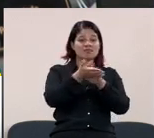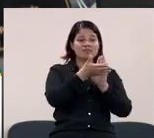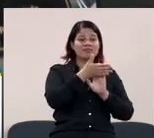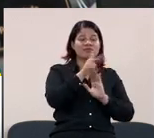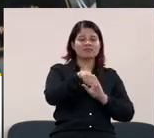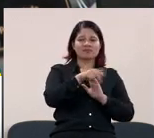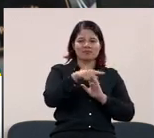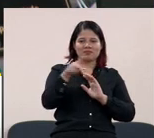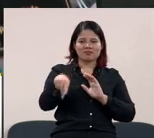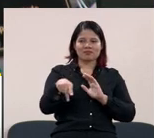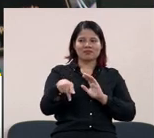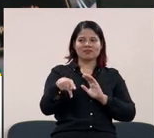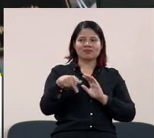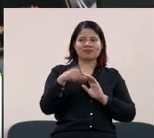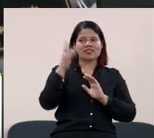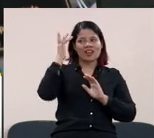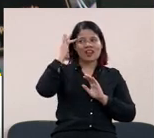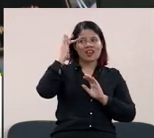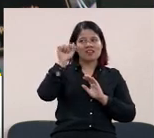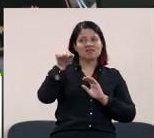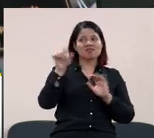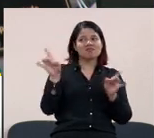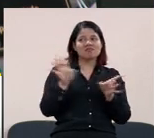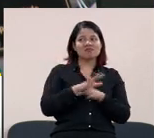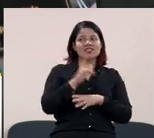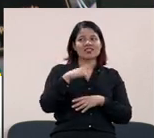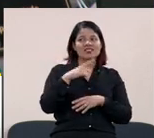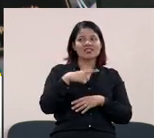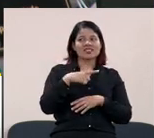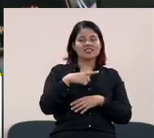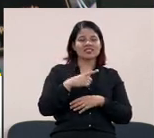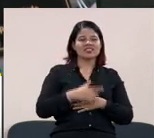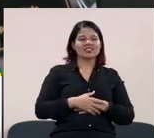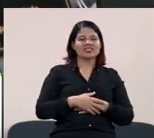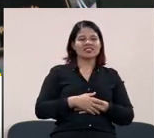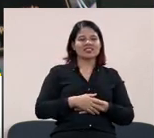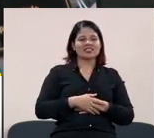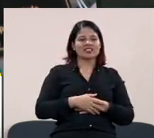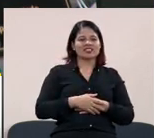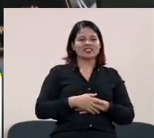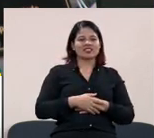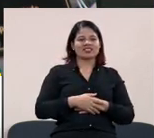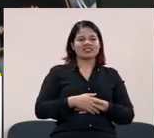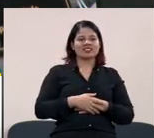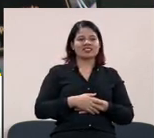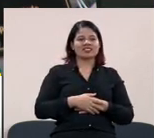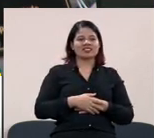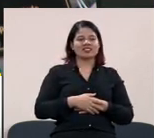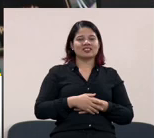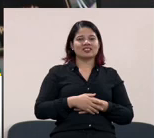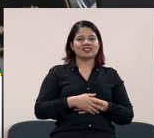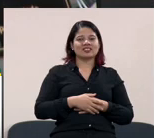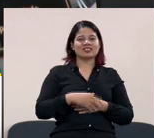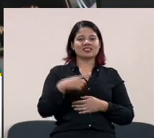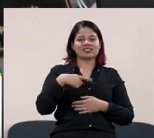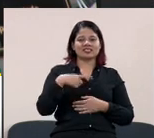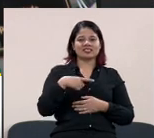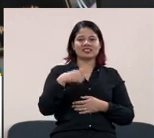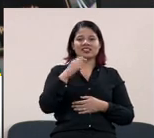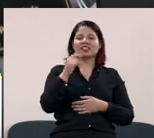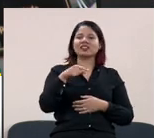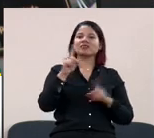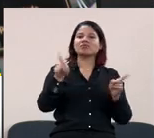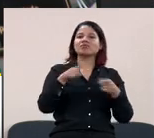sei se lá em cima já estão preparados para isso, se tiver, soltar um pouquinho da música ao Mestre com Carinho, que eu acho uma música muito linda,